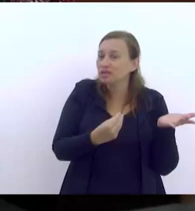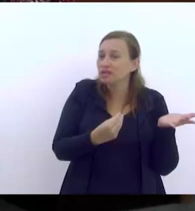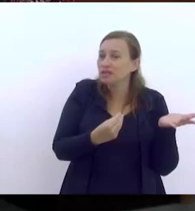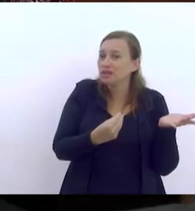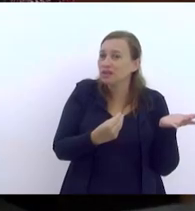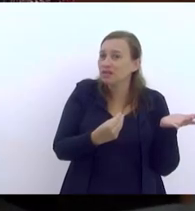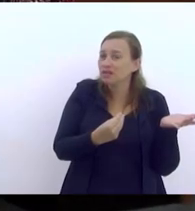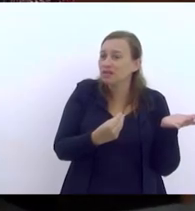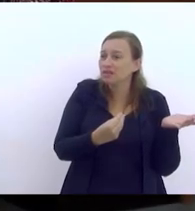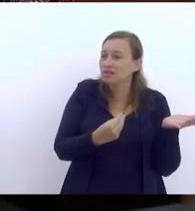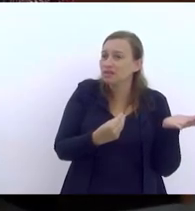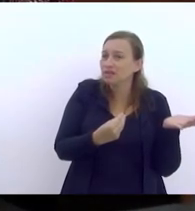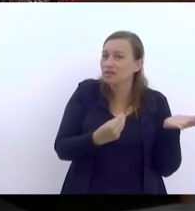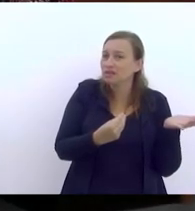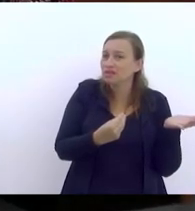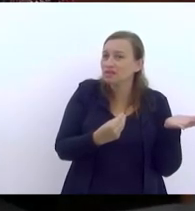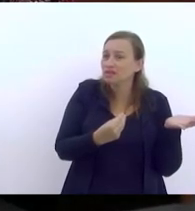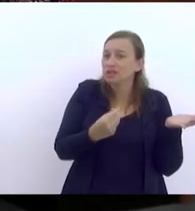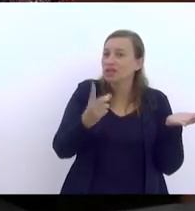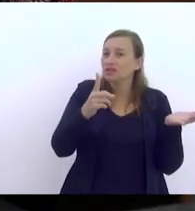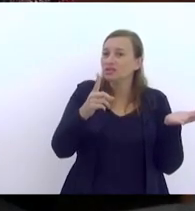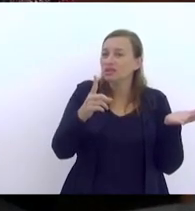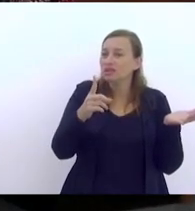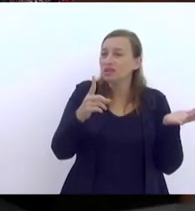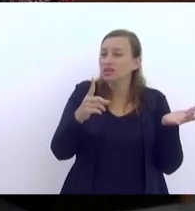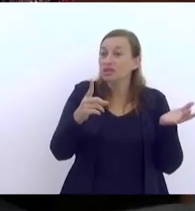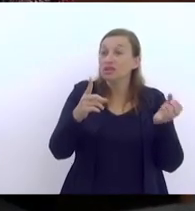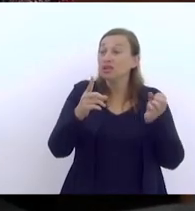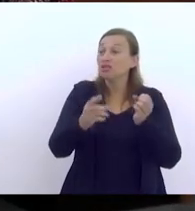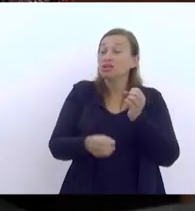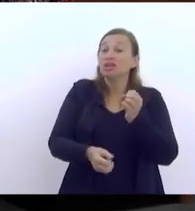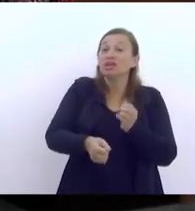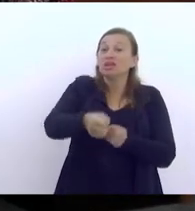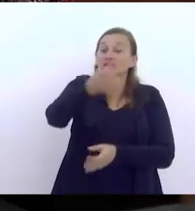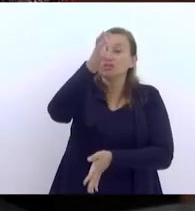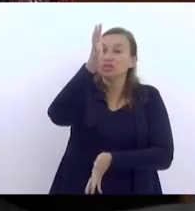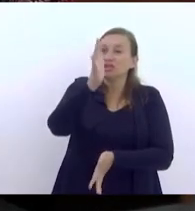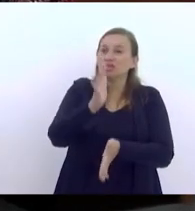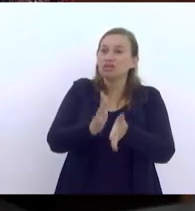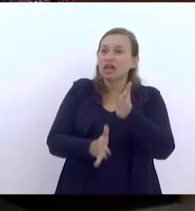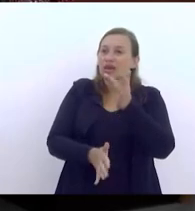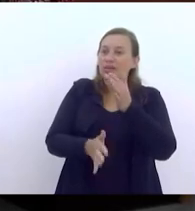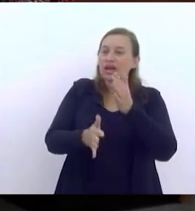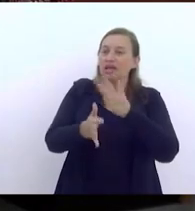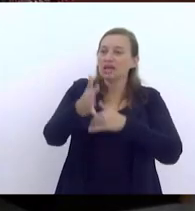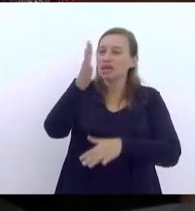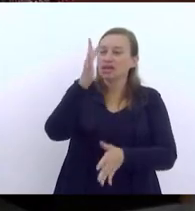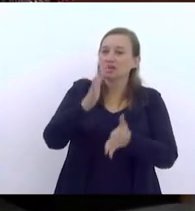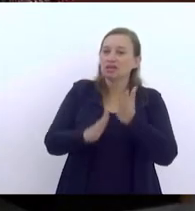não traria mais o dilúvio para a terra. Quer dizer,